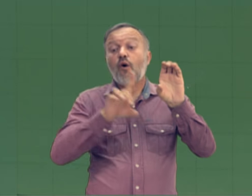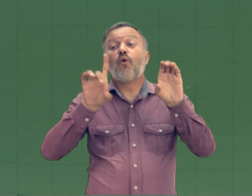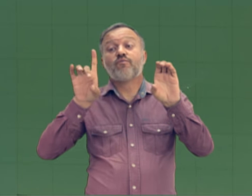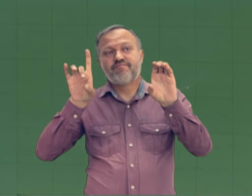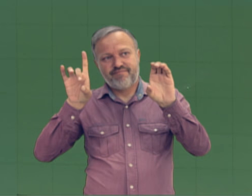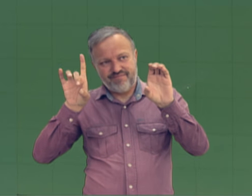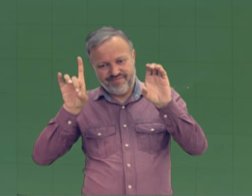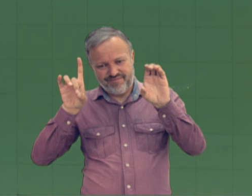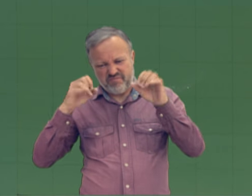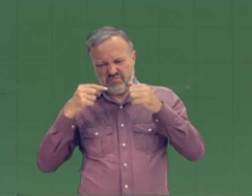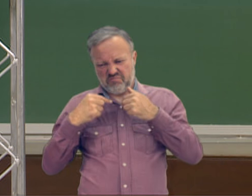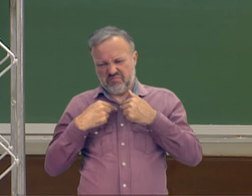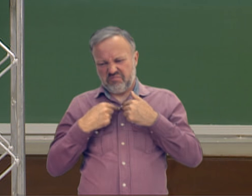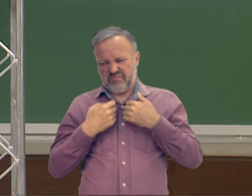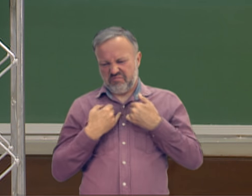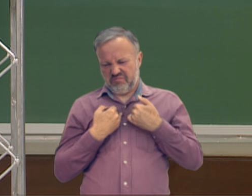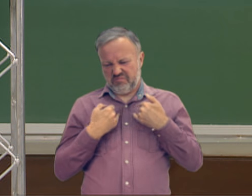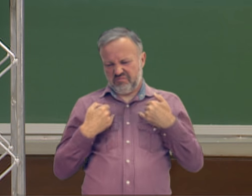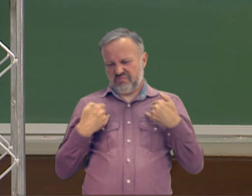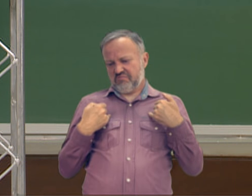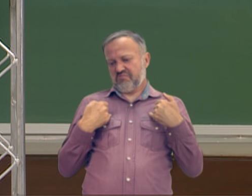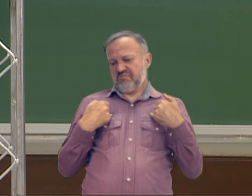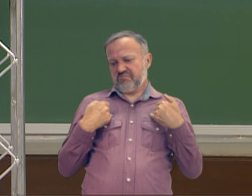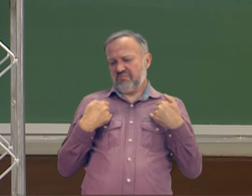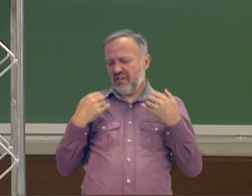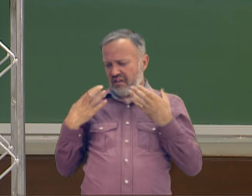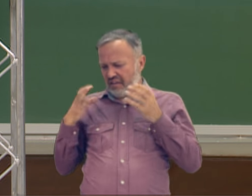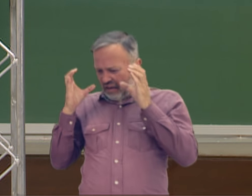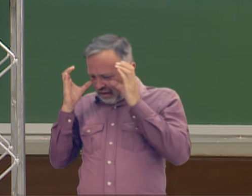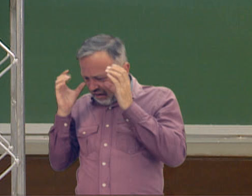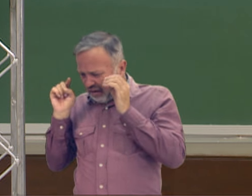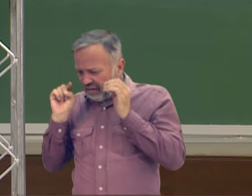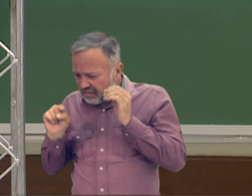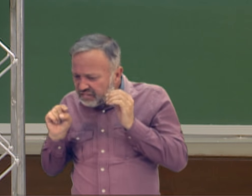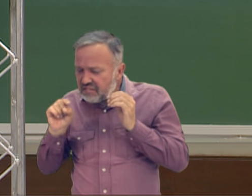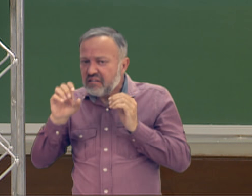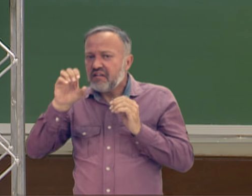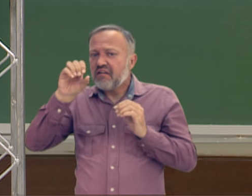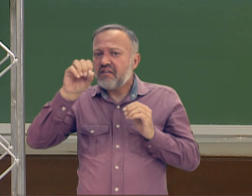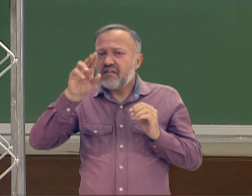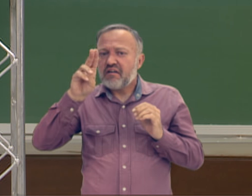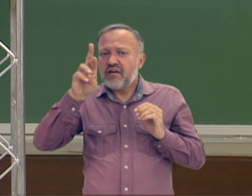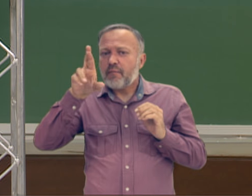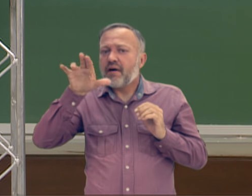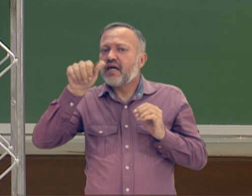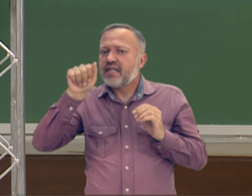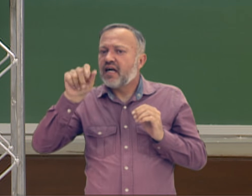foram egoístas e interesseiros. Então, quem respondeu esse, parabéns.